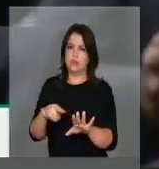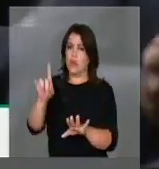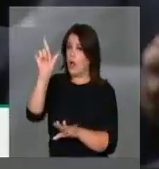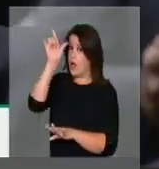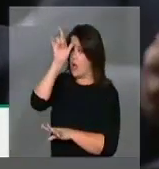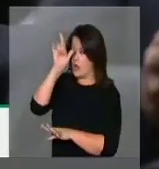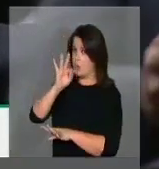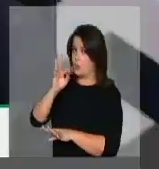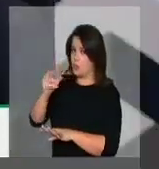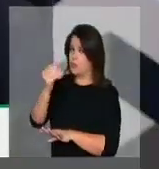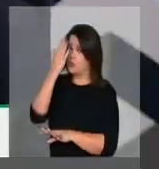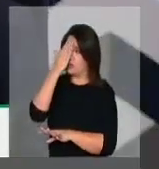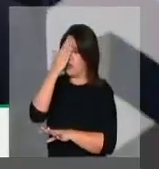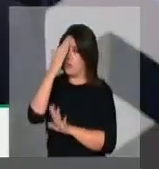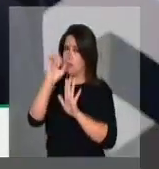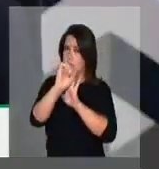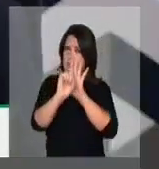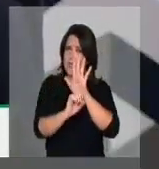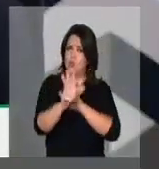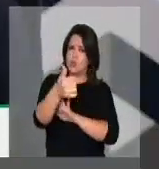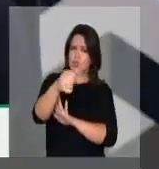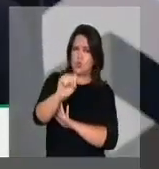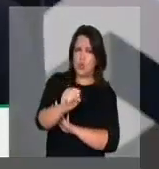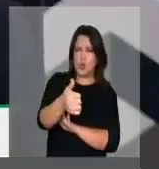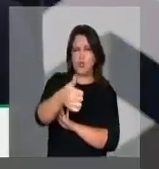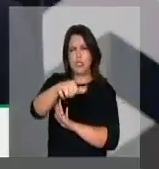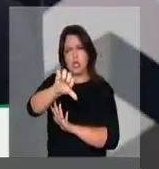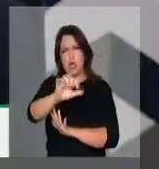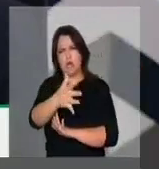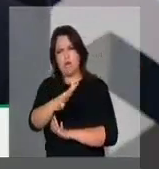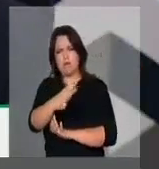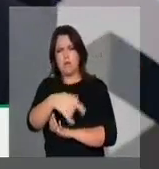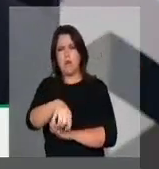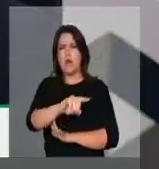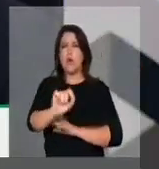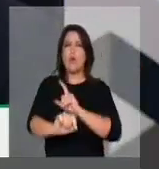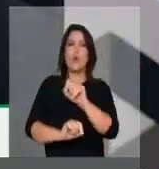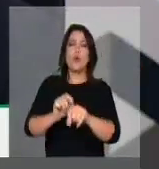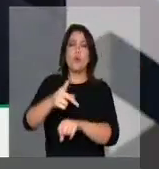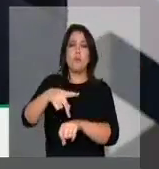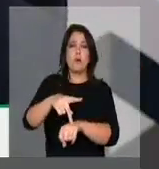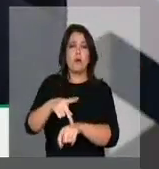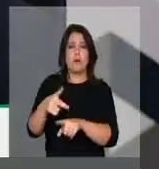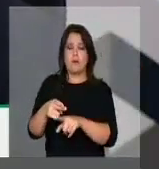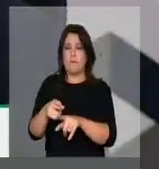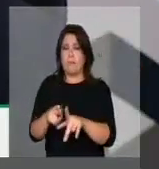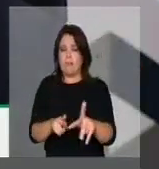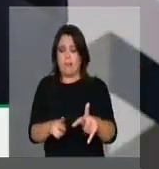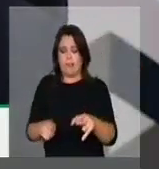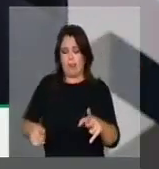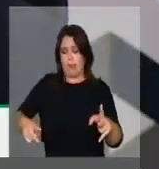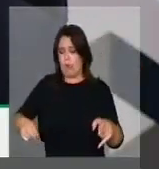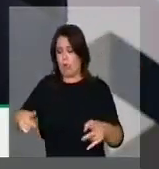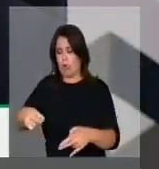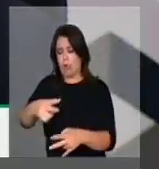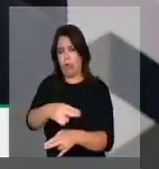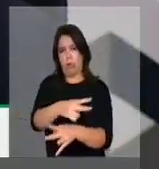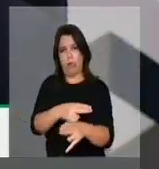A Alemanha, no século XVIII, XIX, chegou a ser uma coxa de retalhos